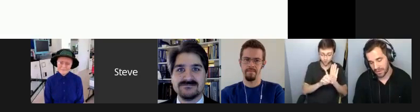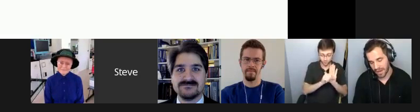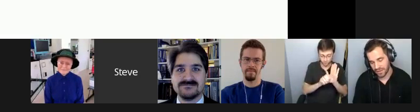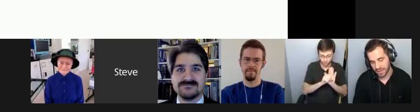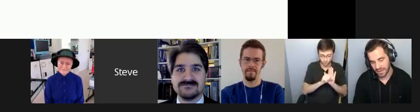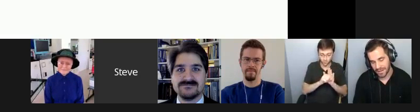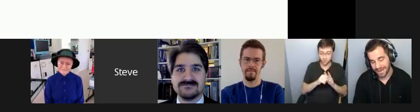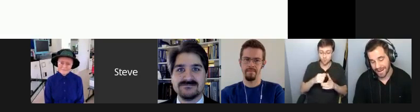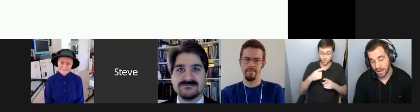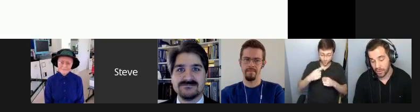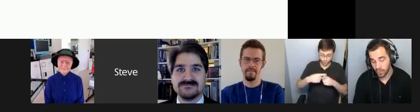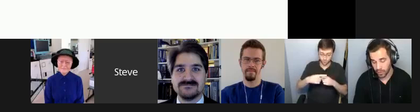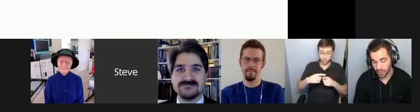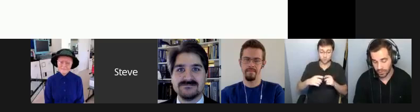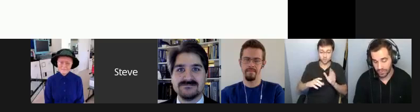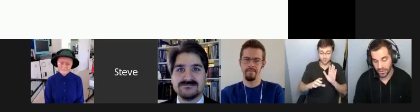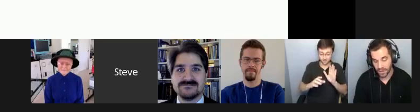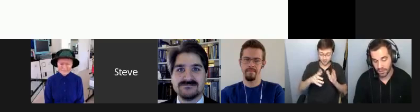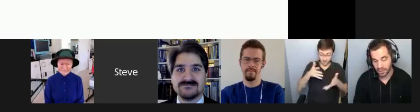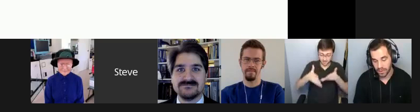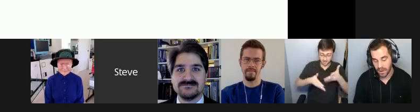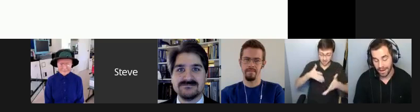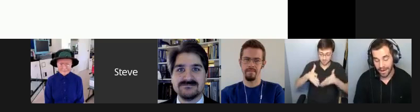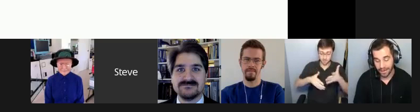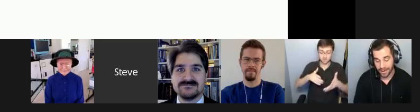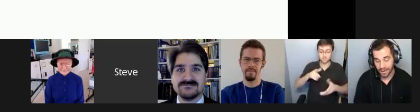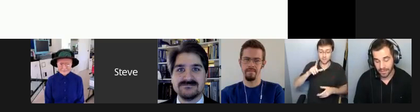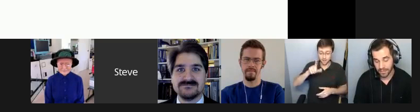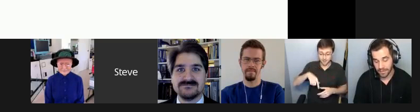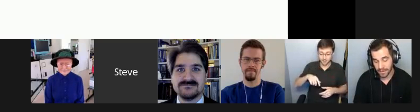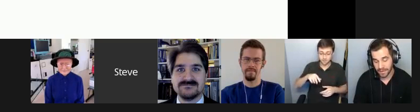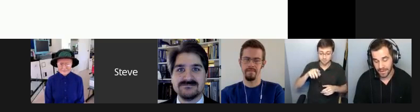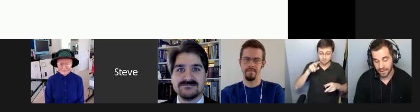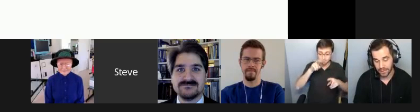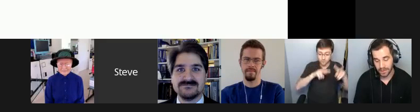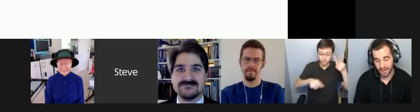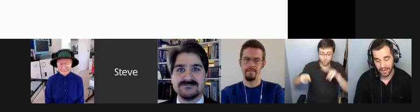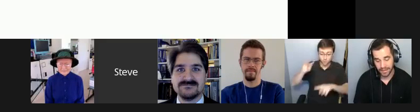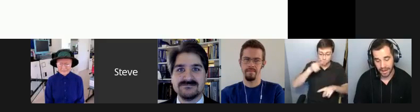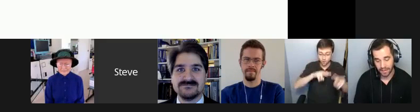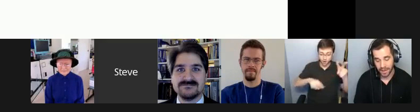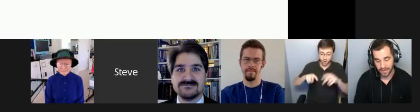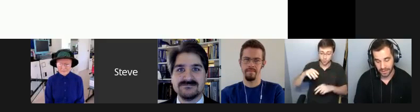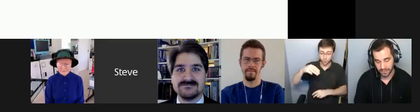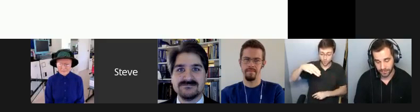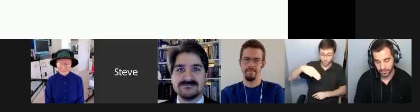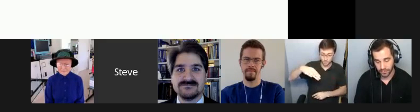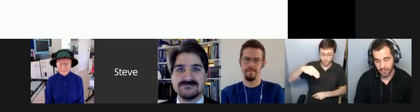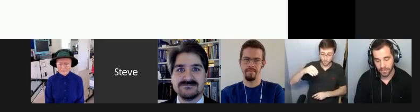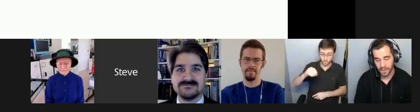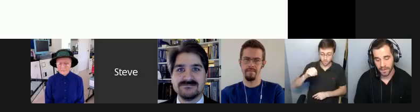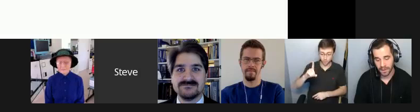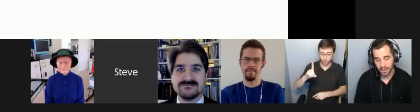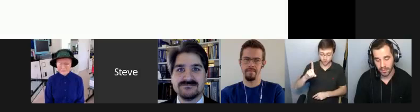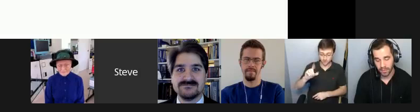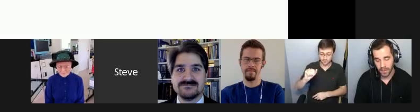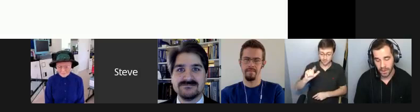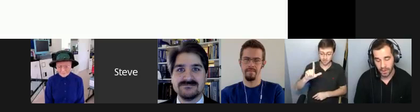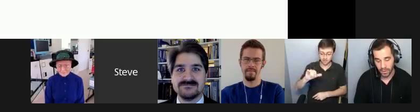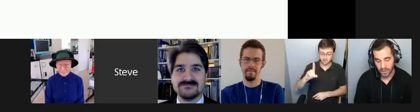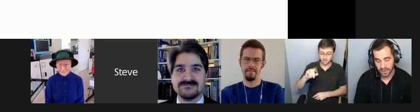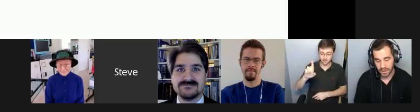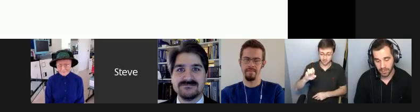descrições imagéticas e a leitura dos sujeitos em textos escritos em sign writing.